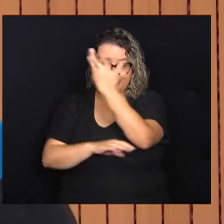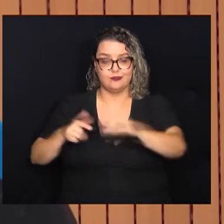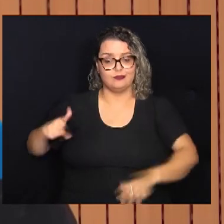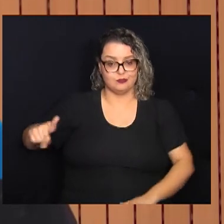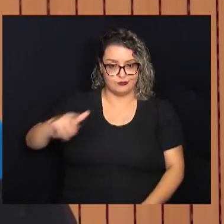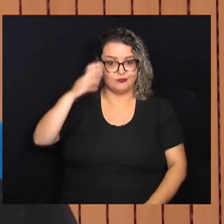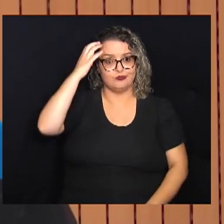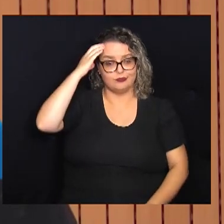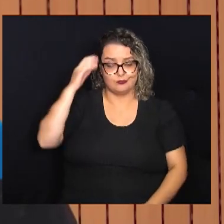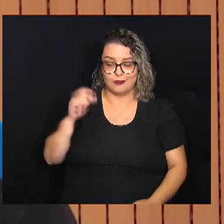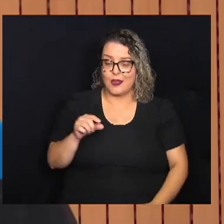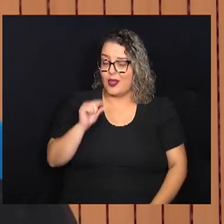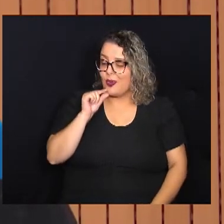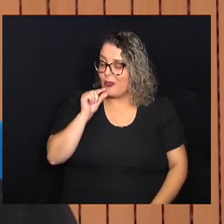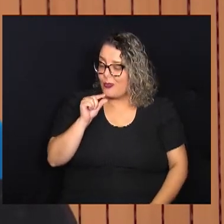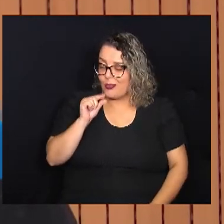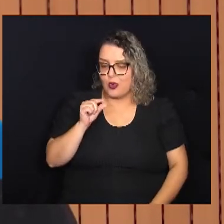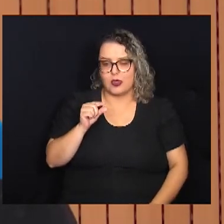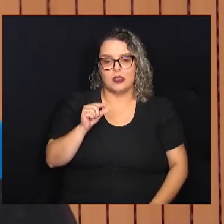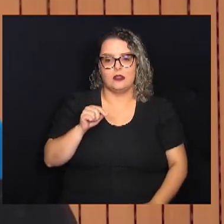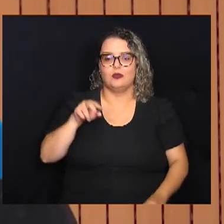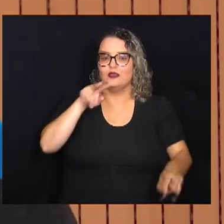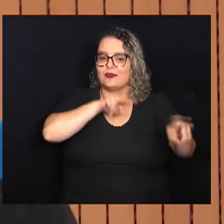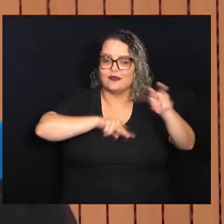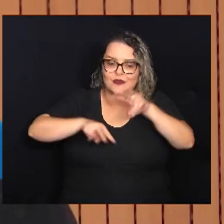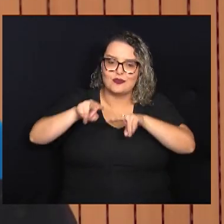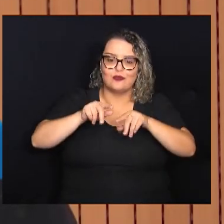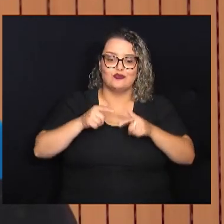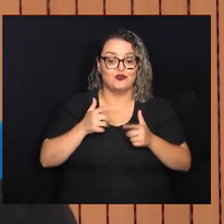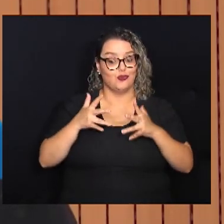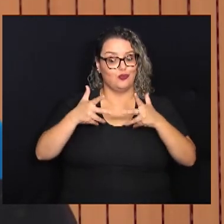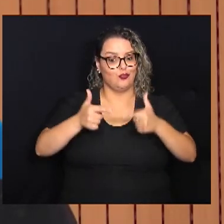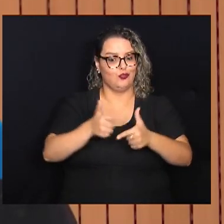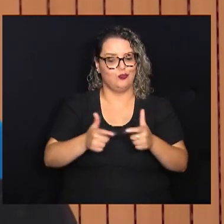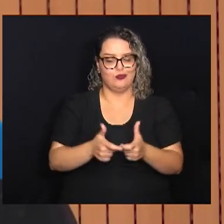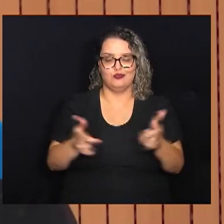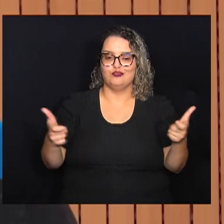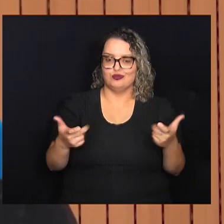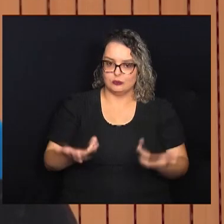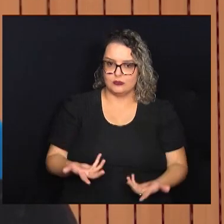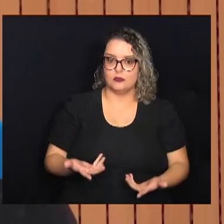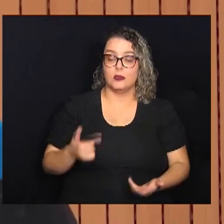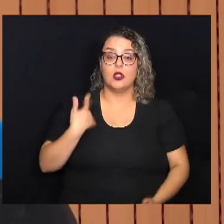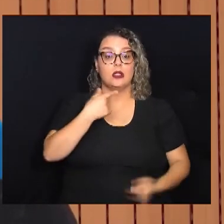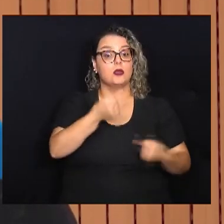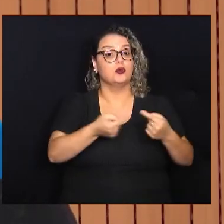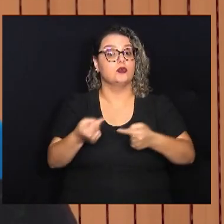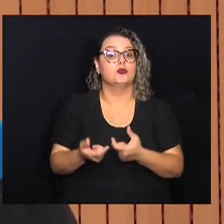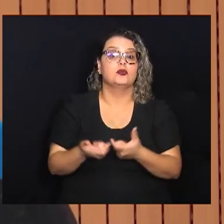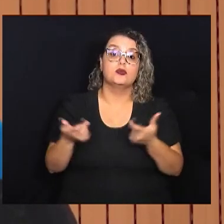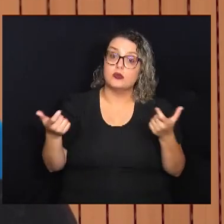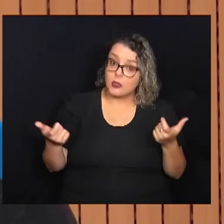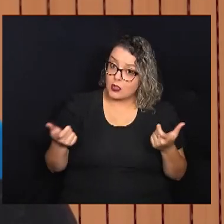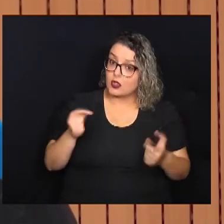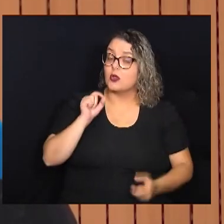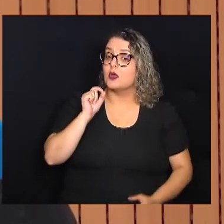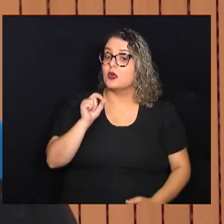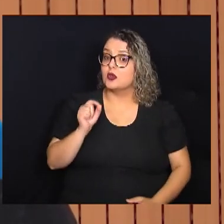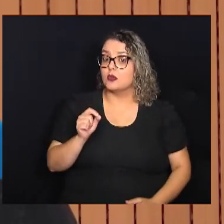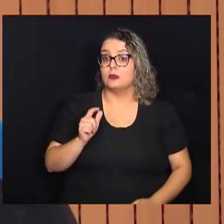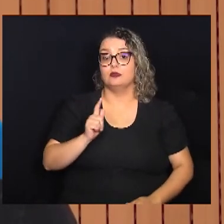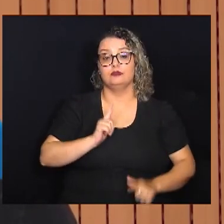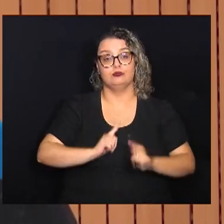do problema, porque a gente discute a questão num âmbito muito maior, que é a